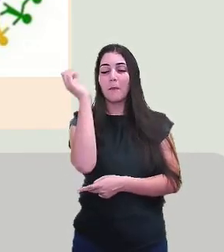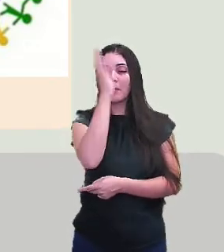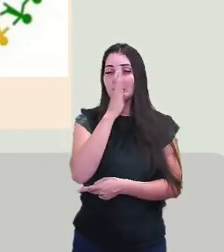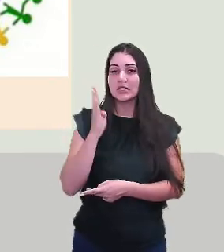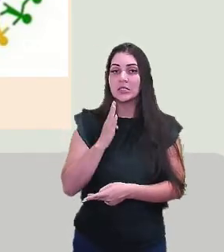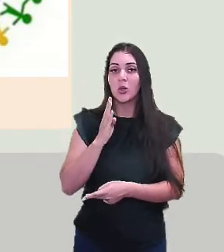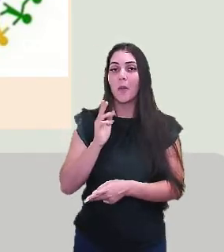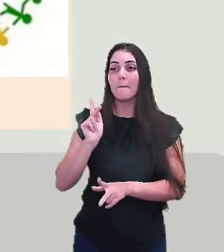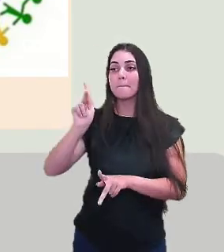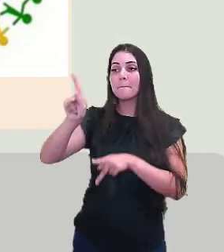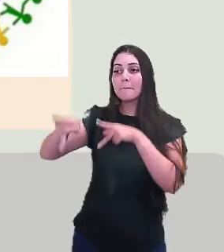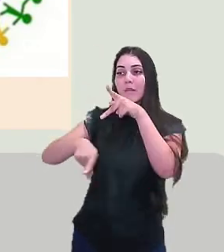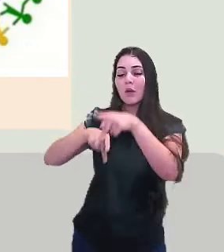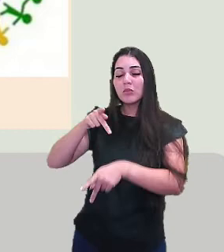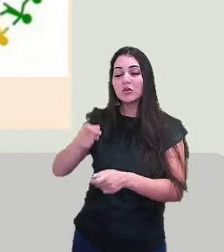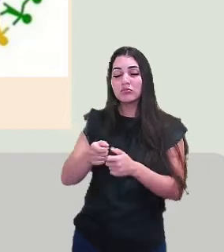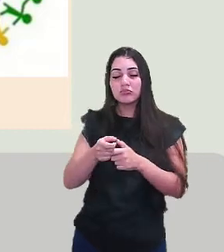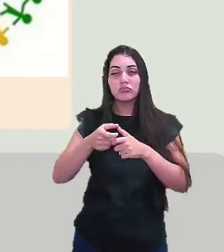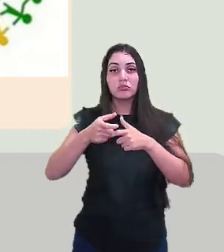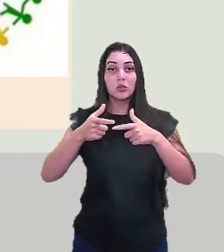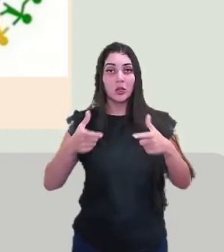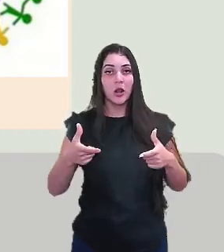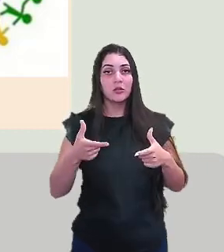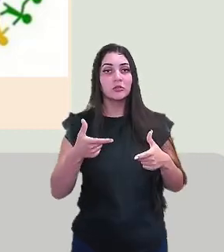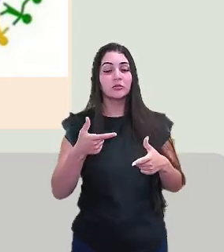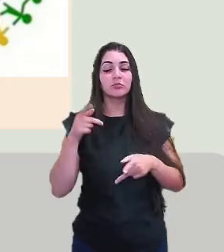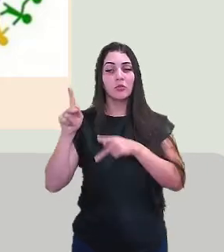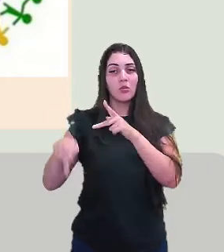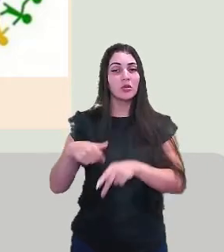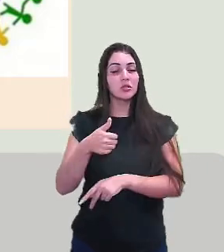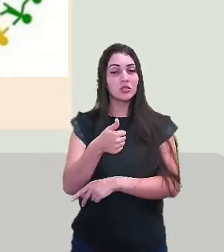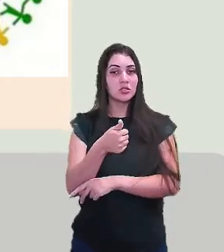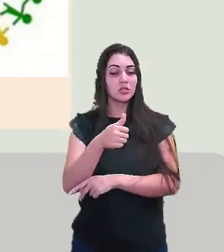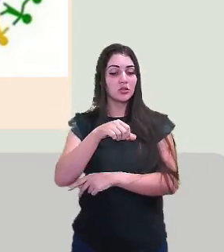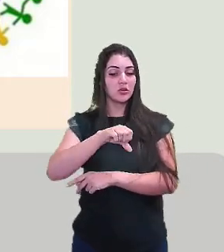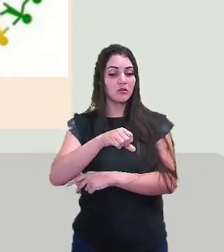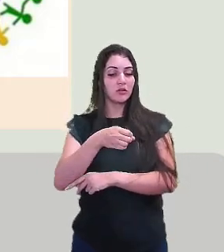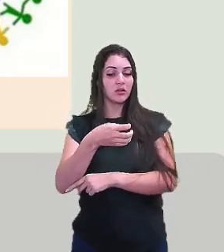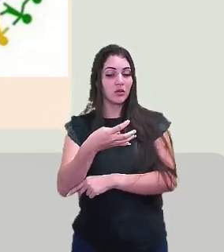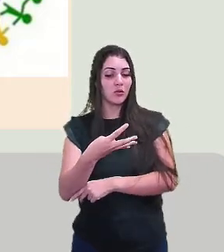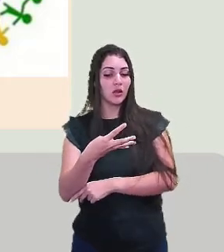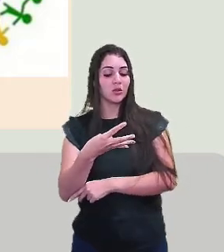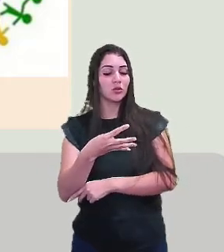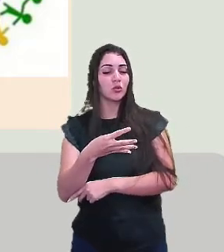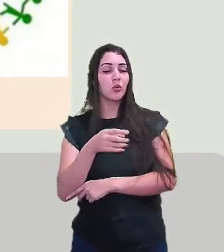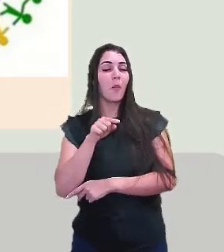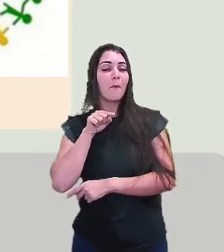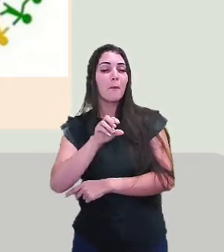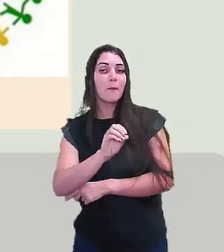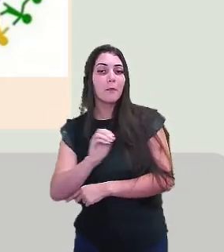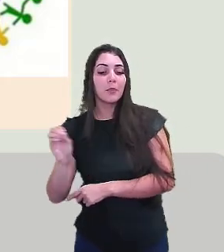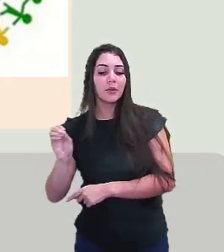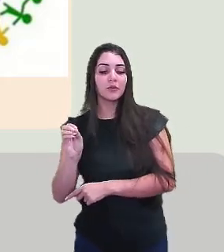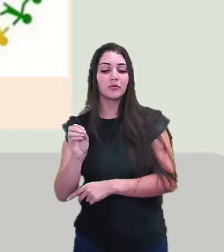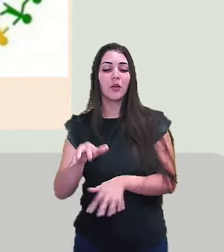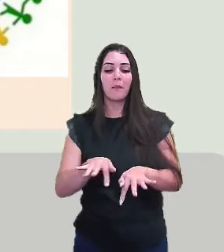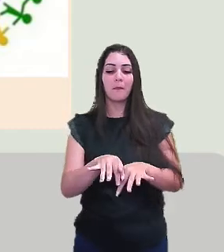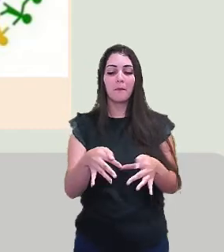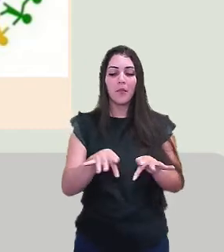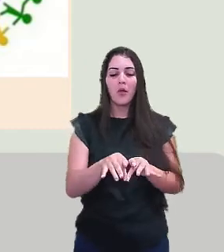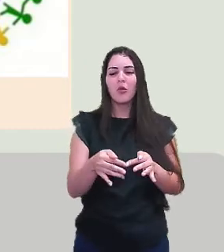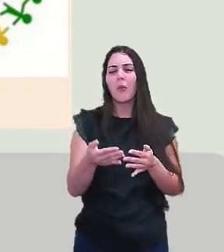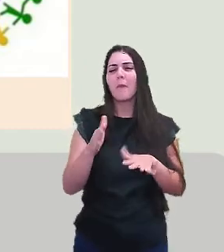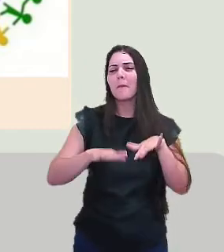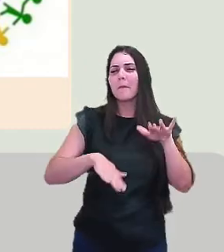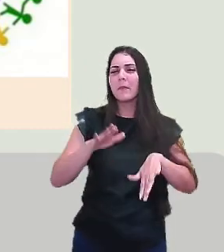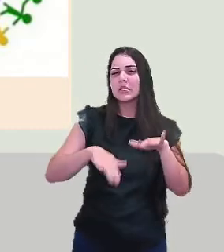população absoluta, 194 milhões. Pouco povoado, baixa população, ou seja, uma relativa,